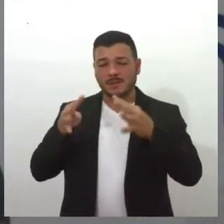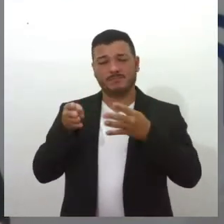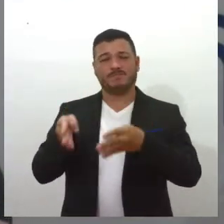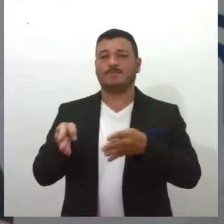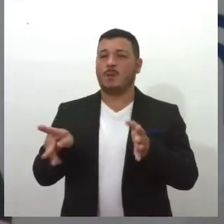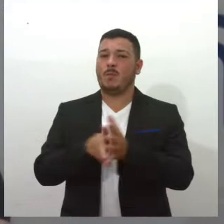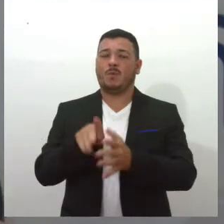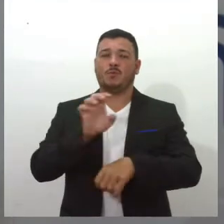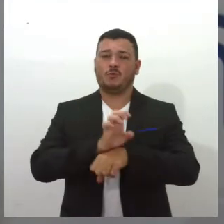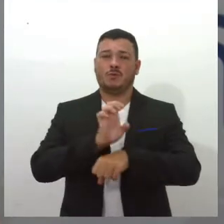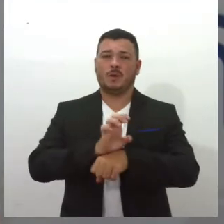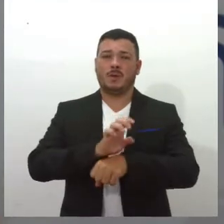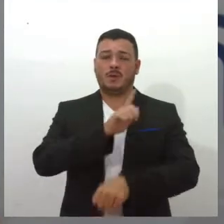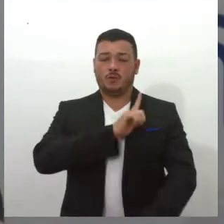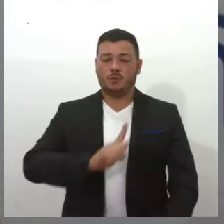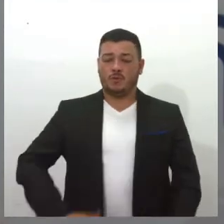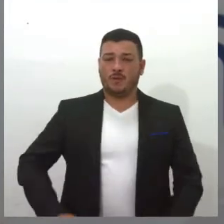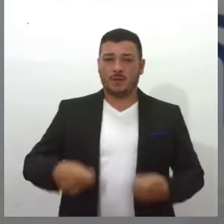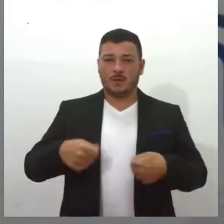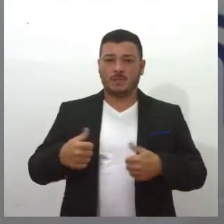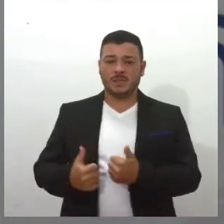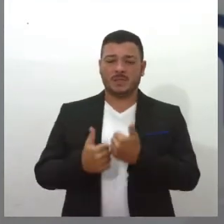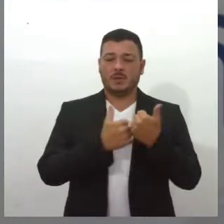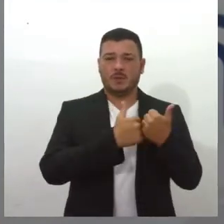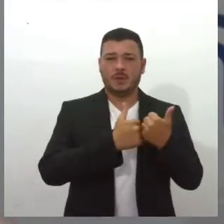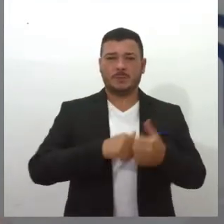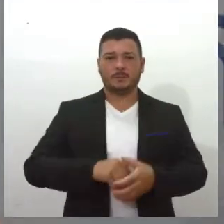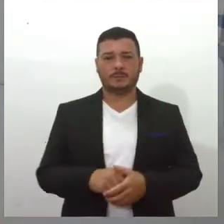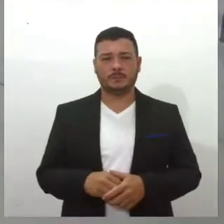Estado e o governante tem que encontrar alternativas para isso.